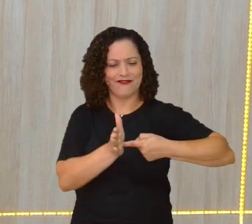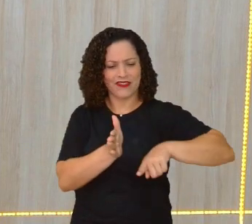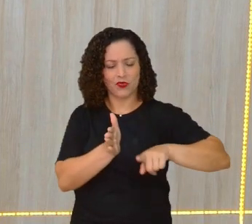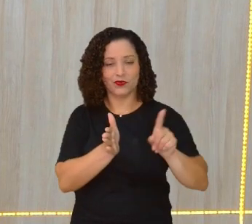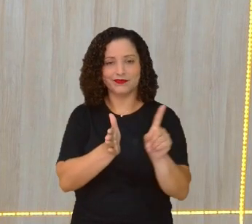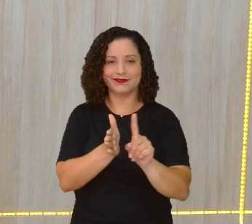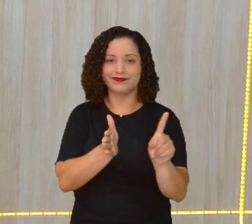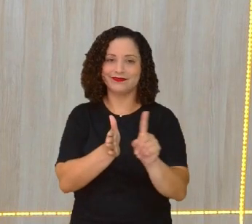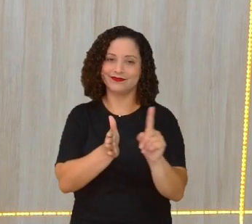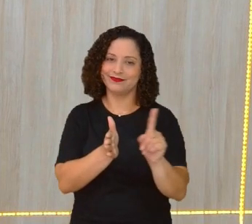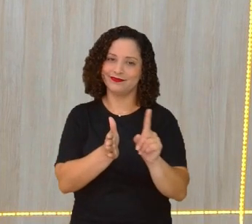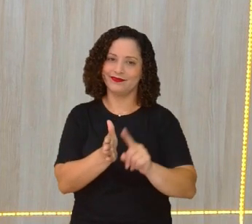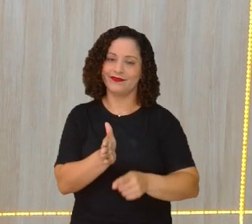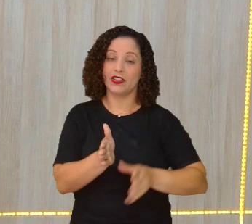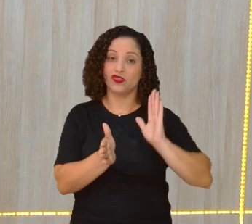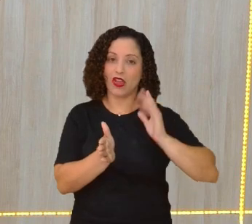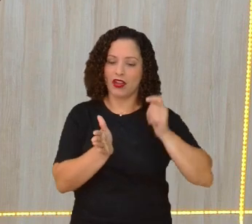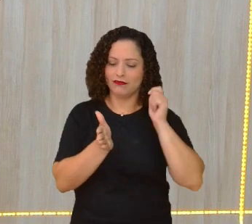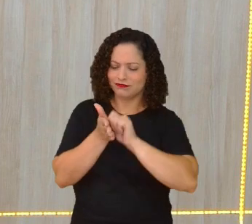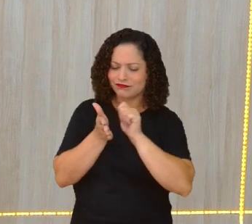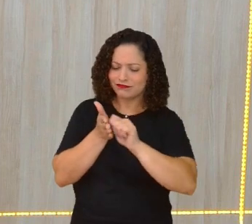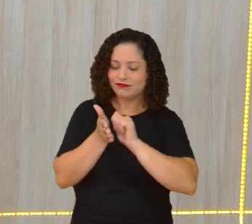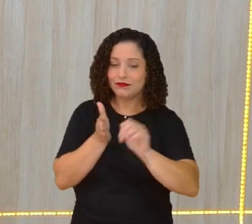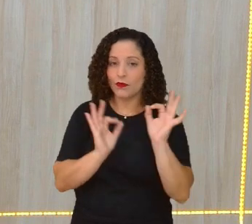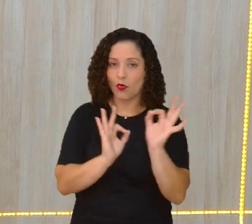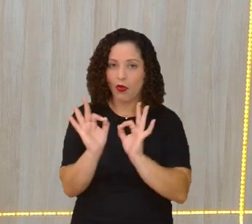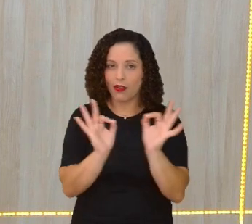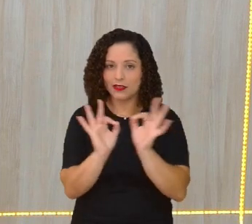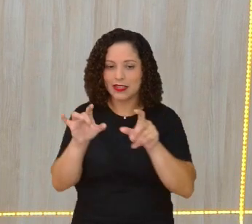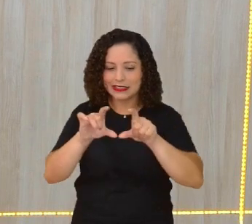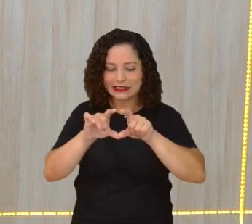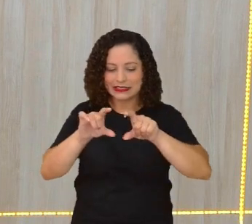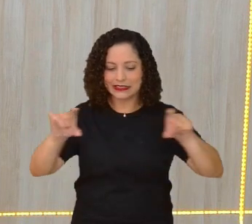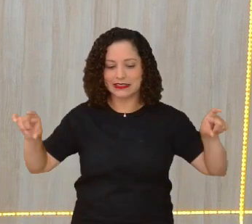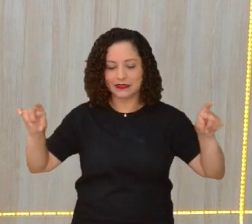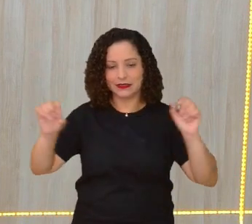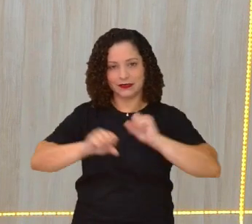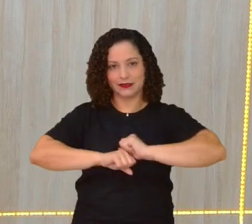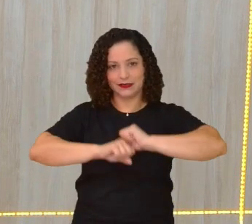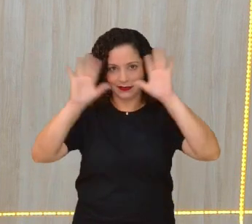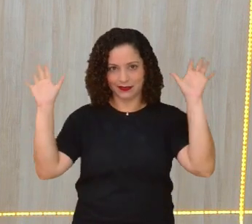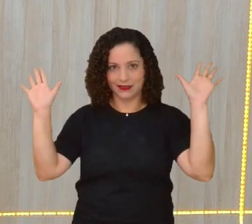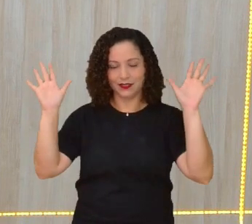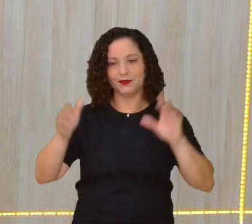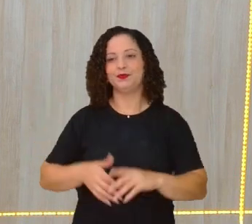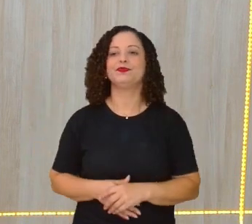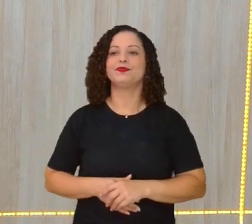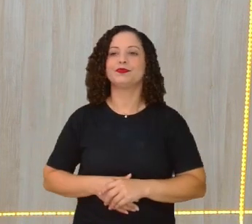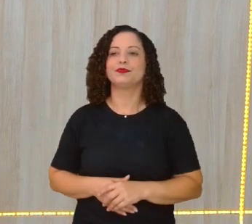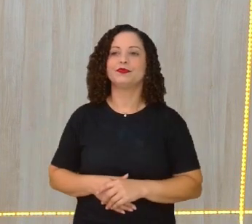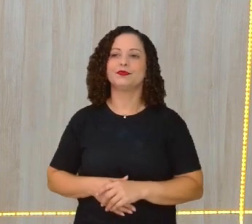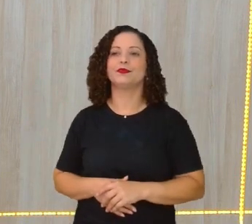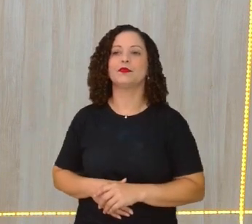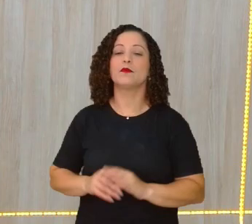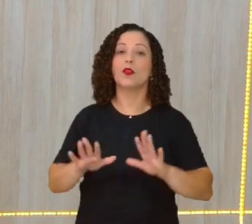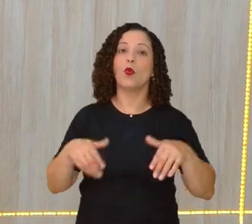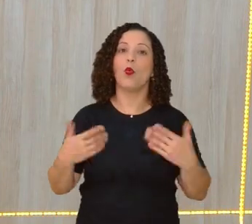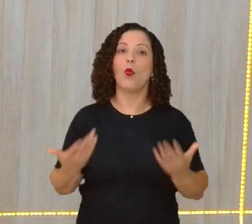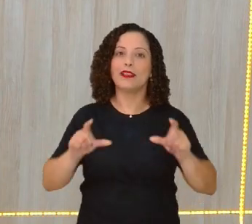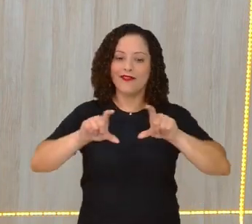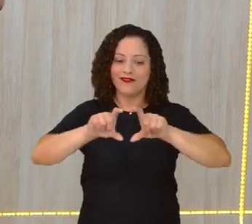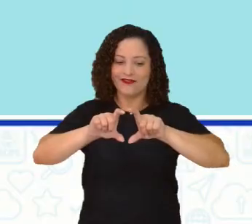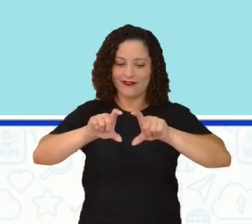vírgula, não é? Quando escrevemos nesta ordem direta, tá? Então, quando a